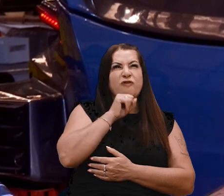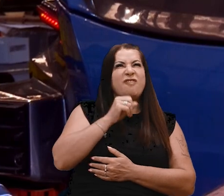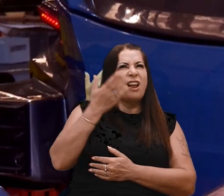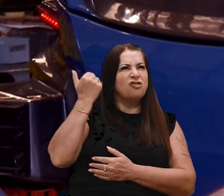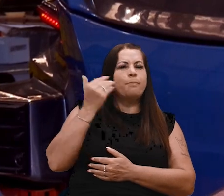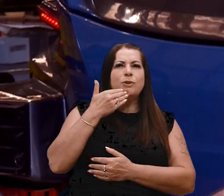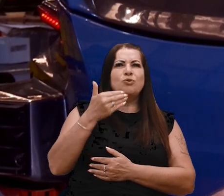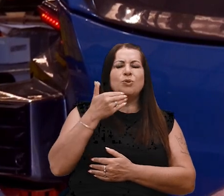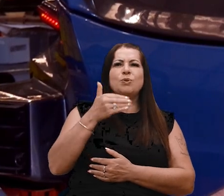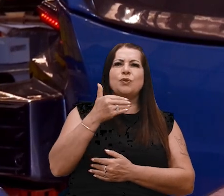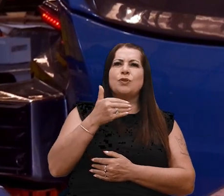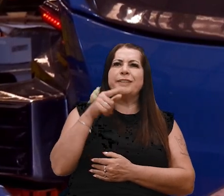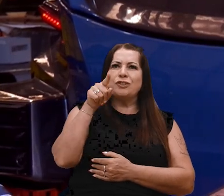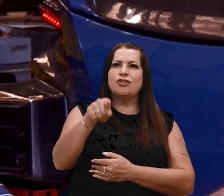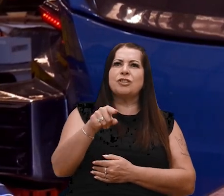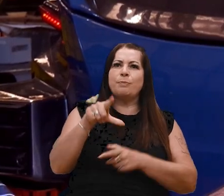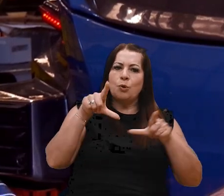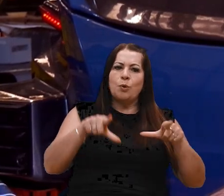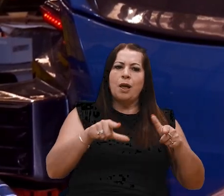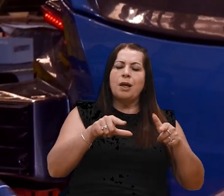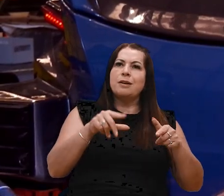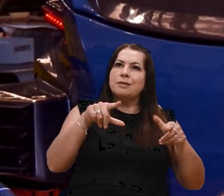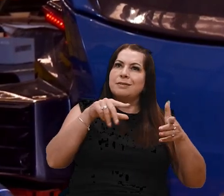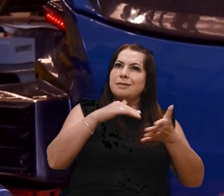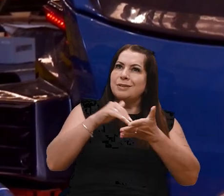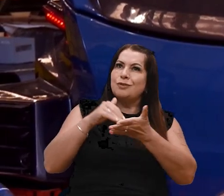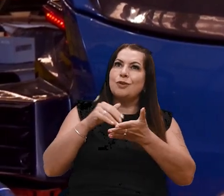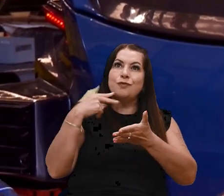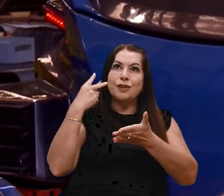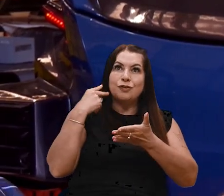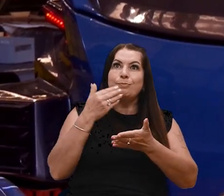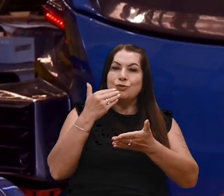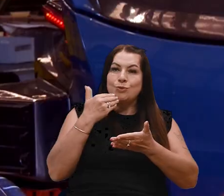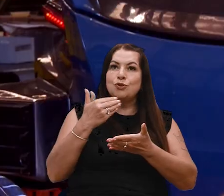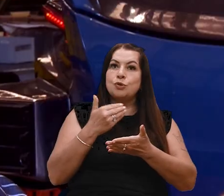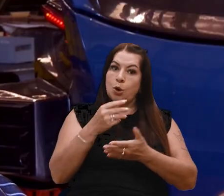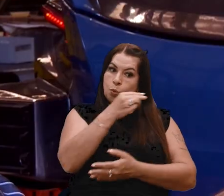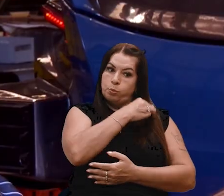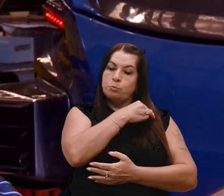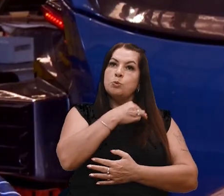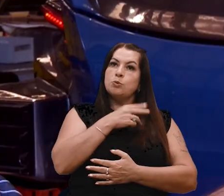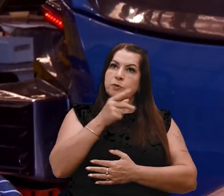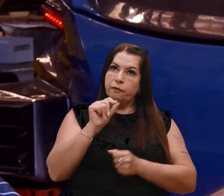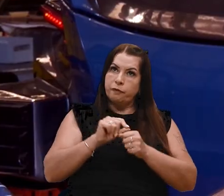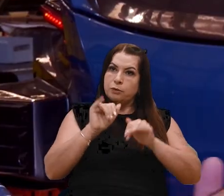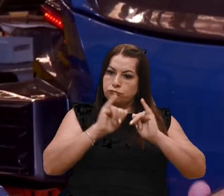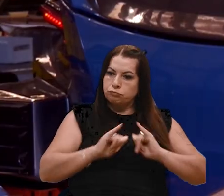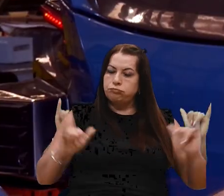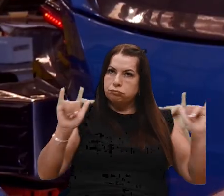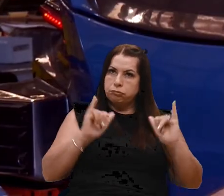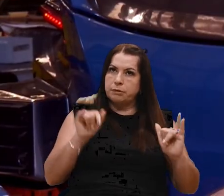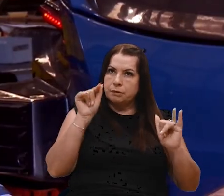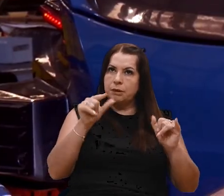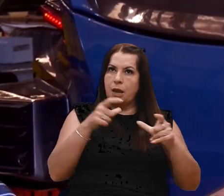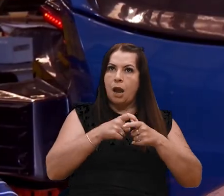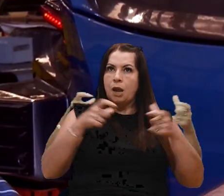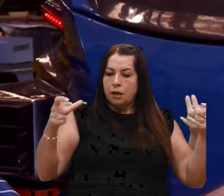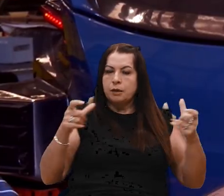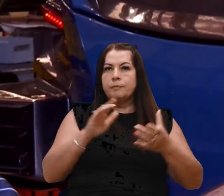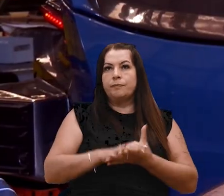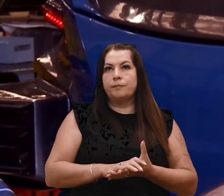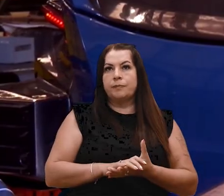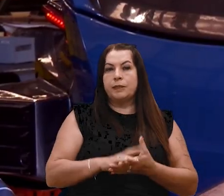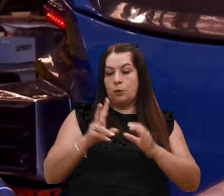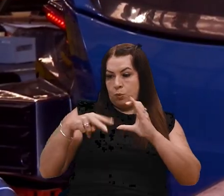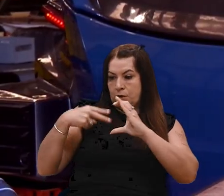chega aos gabinetes dos vereadores, e agora o ministro faz um anúncio dessa grandiosidade. Então a